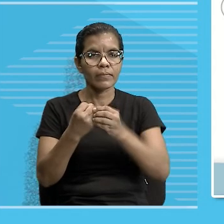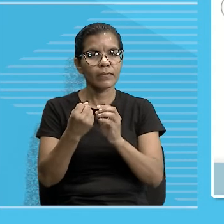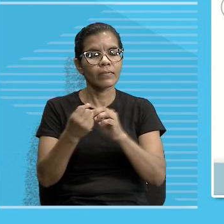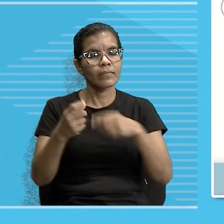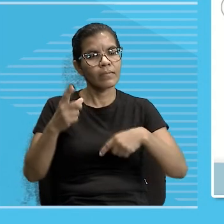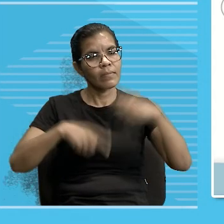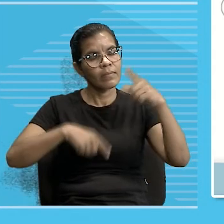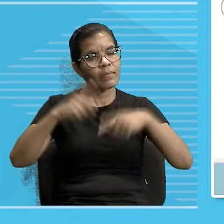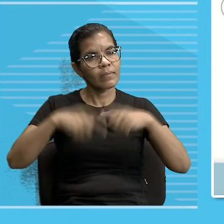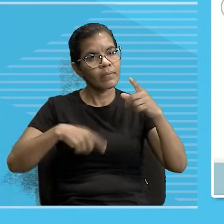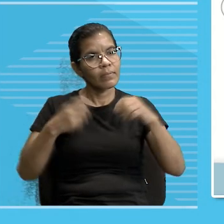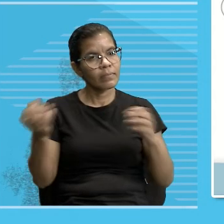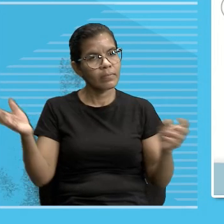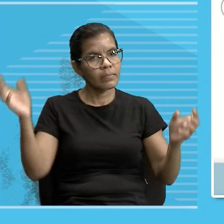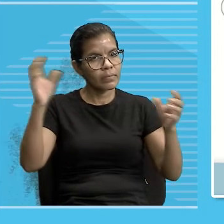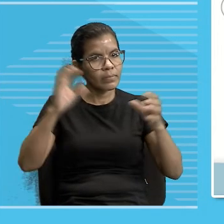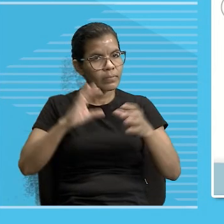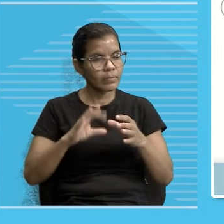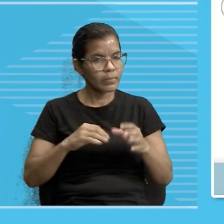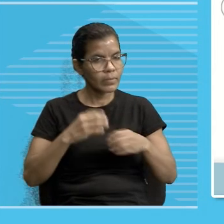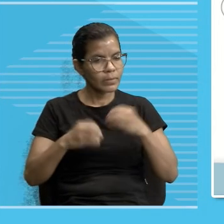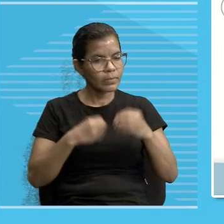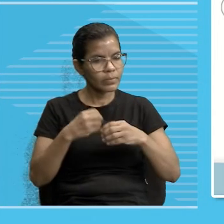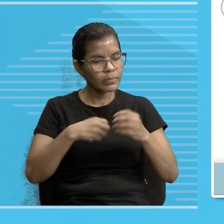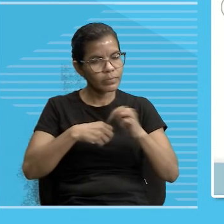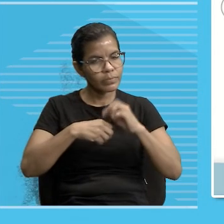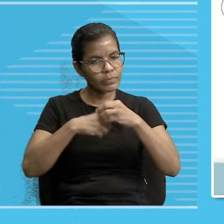desse material estão em grande